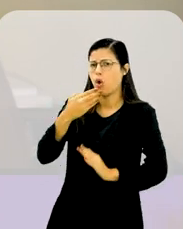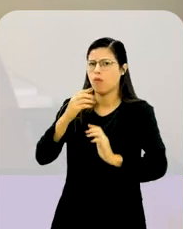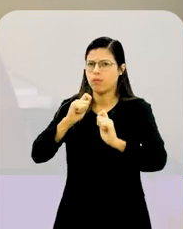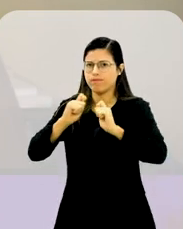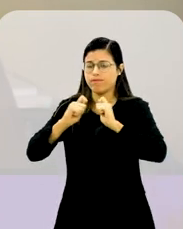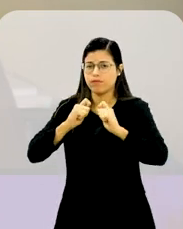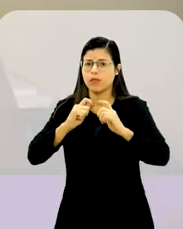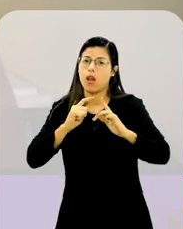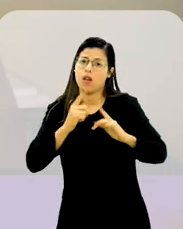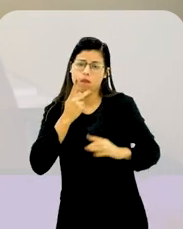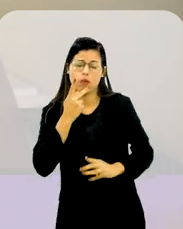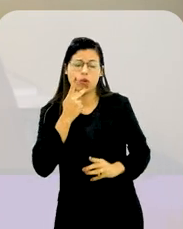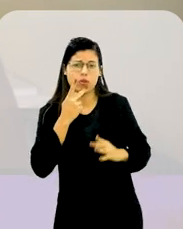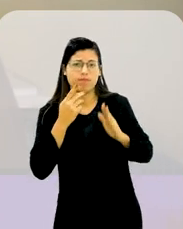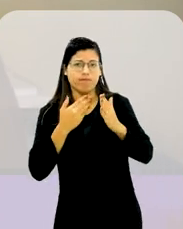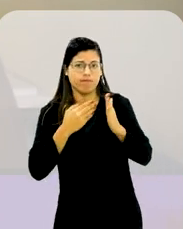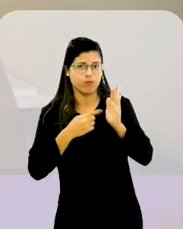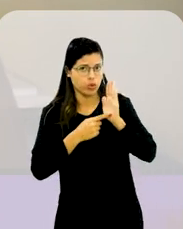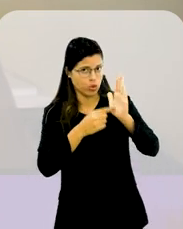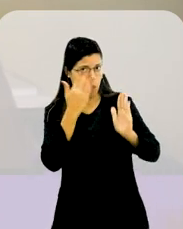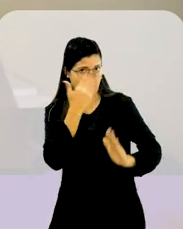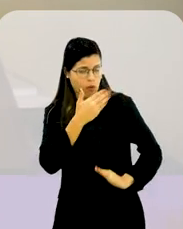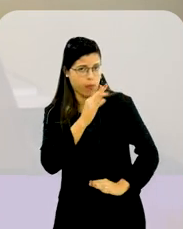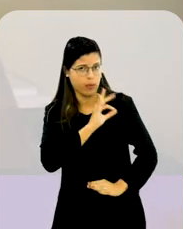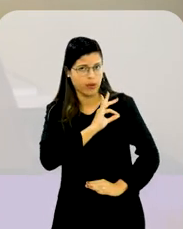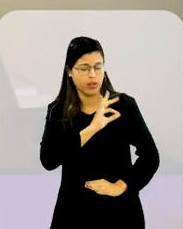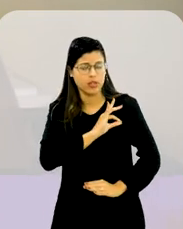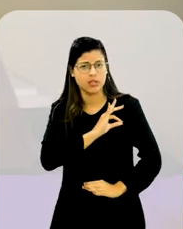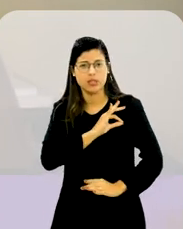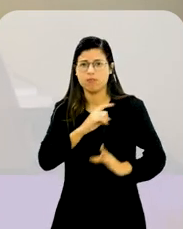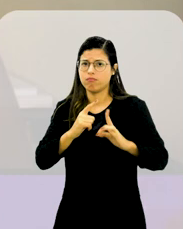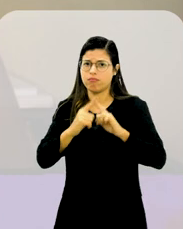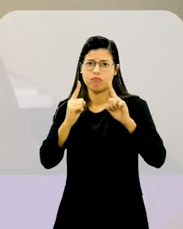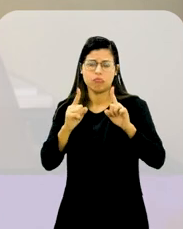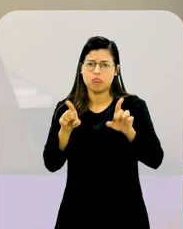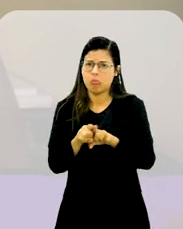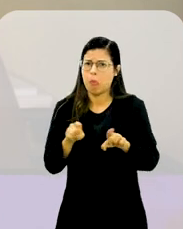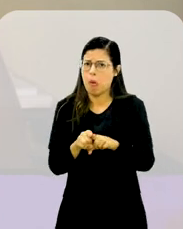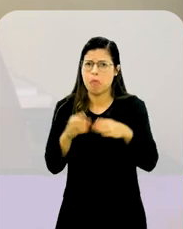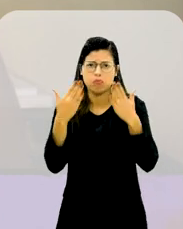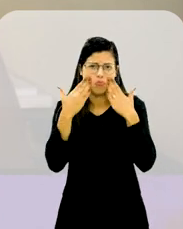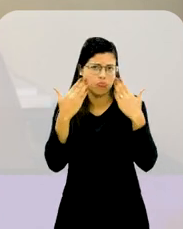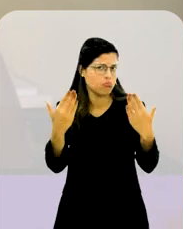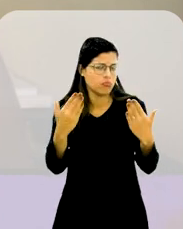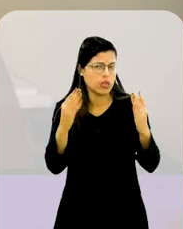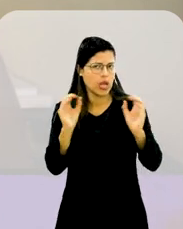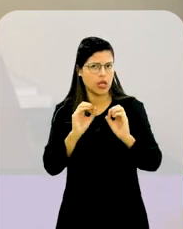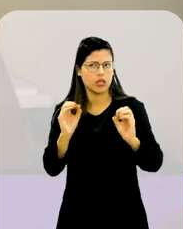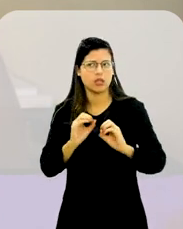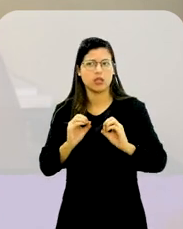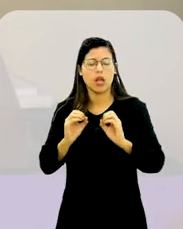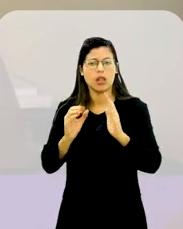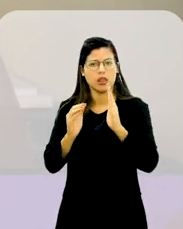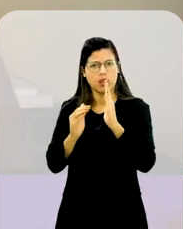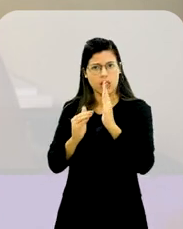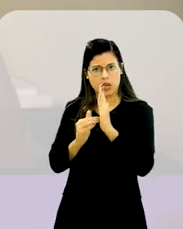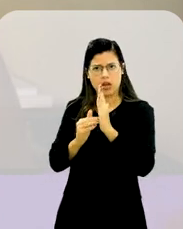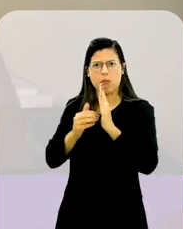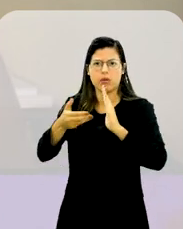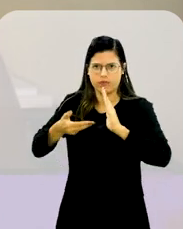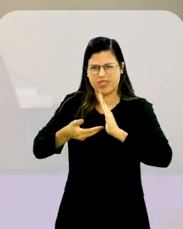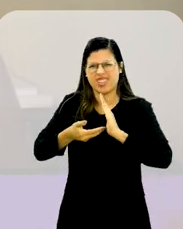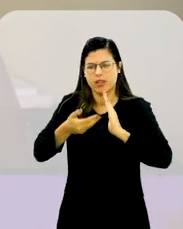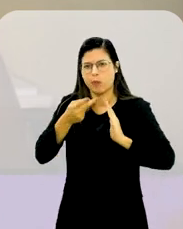imprensa diz que apresentou provas a polícia civil que até agora não trouxe eh Nada também publicamente